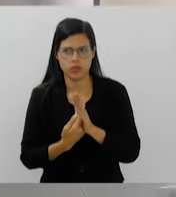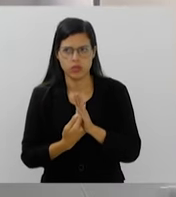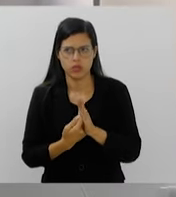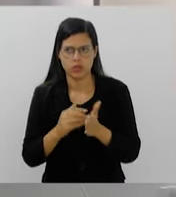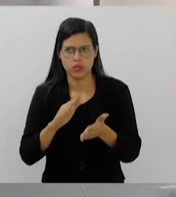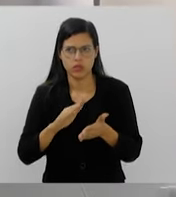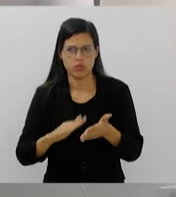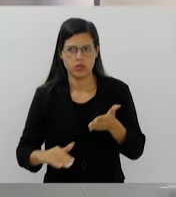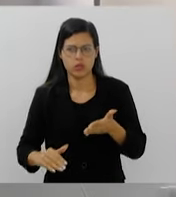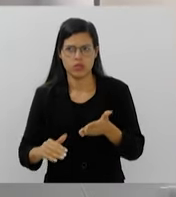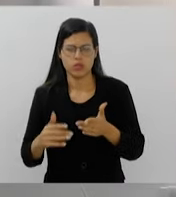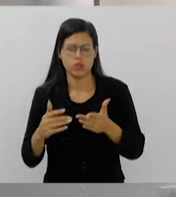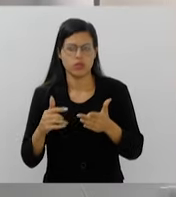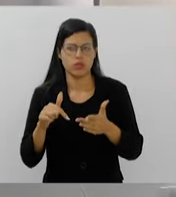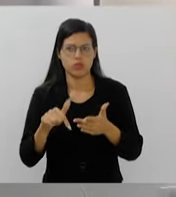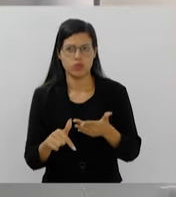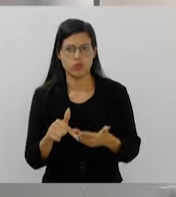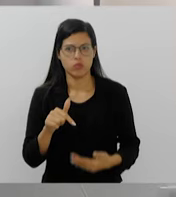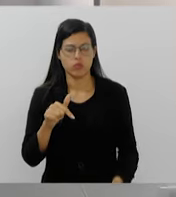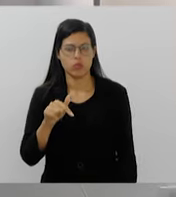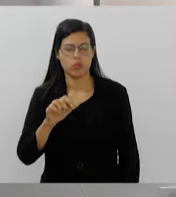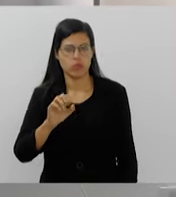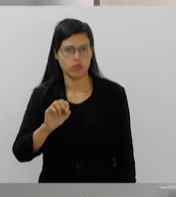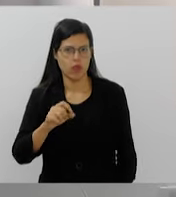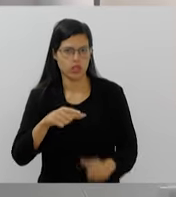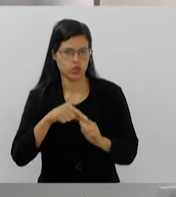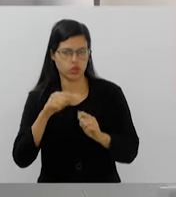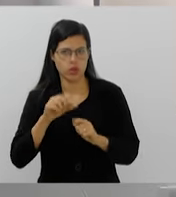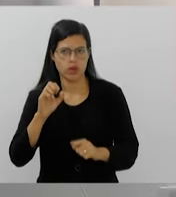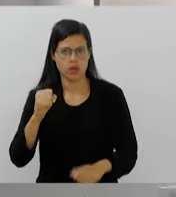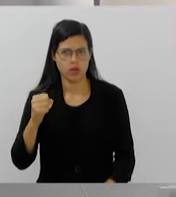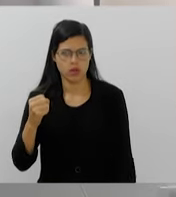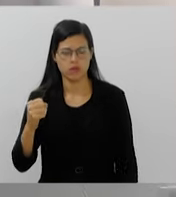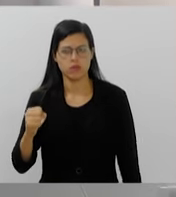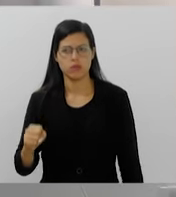artigo 8º e tem a correção do...